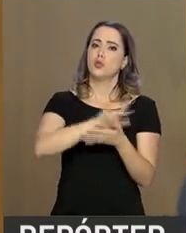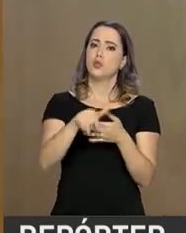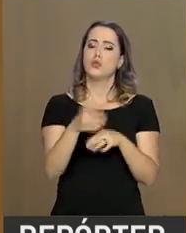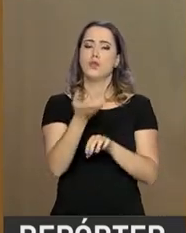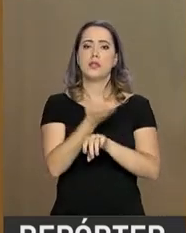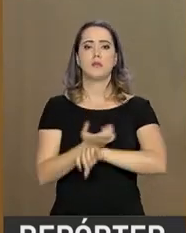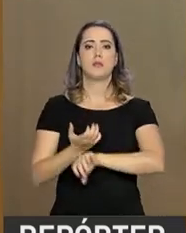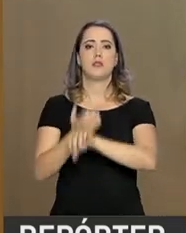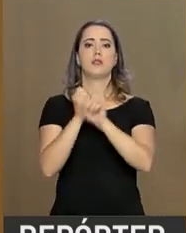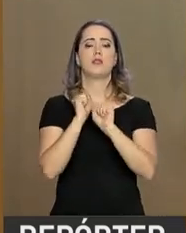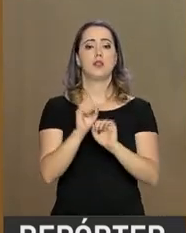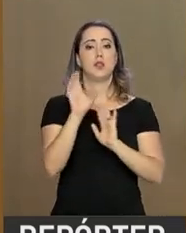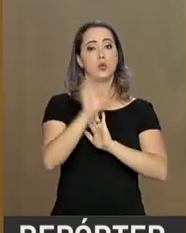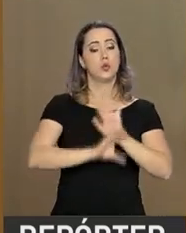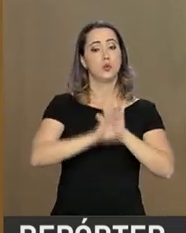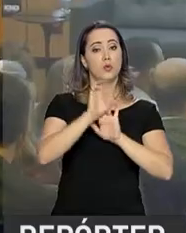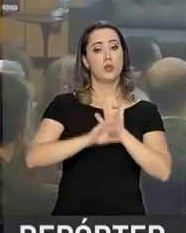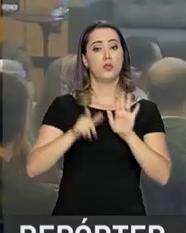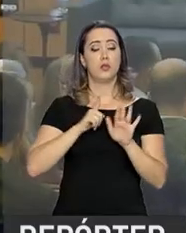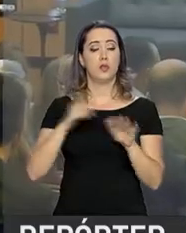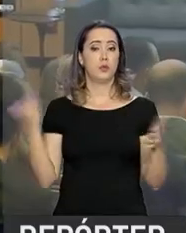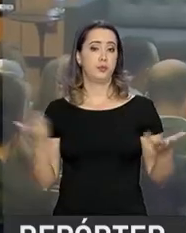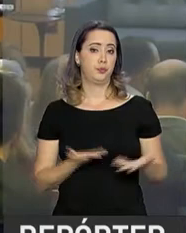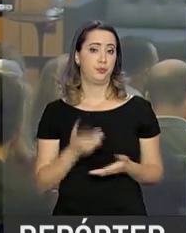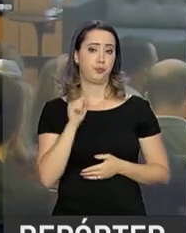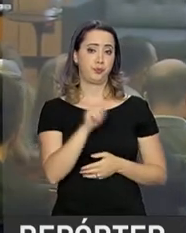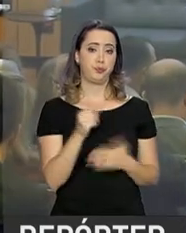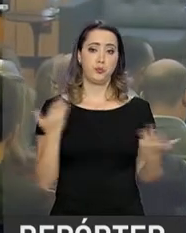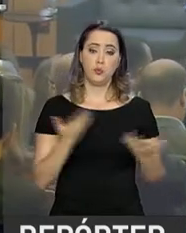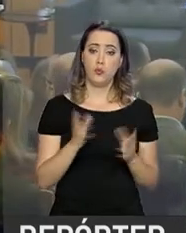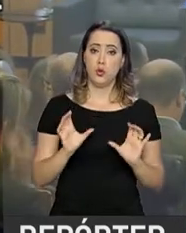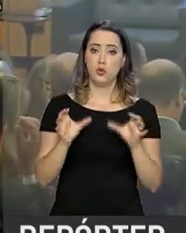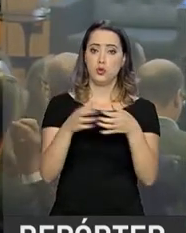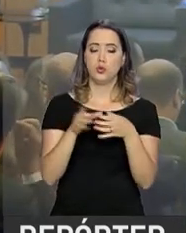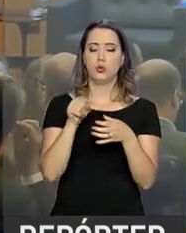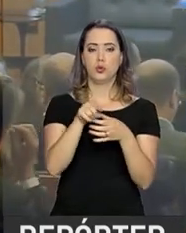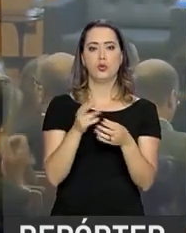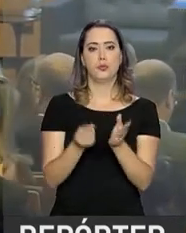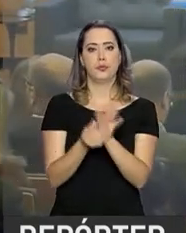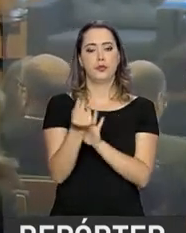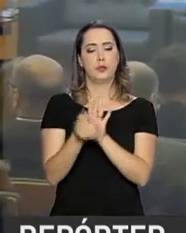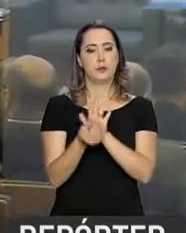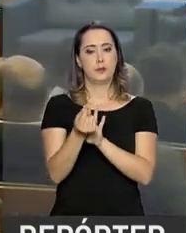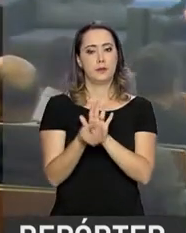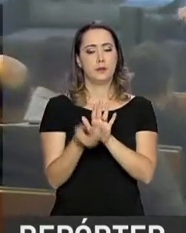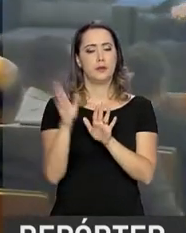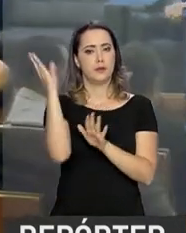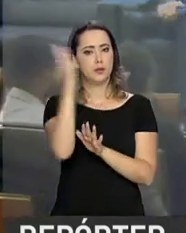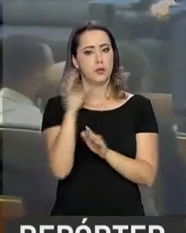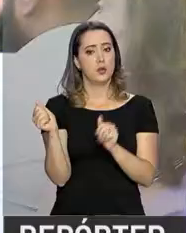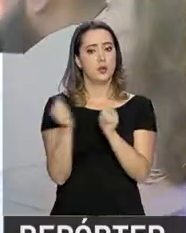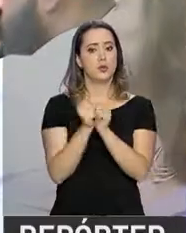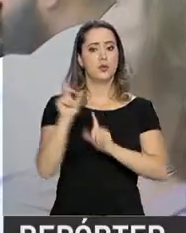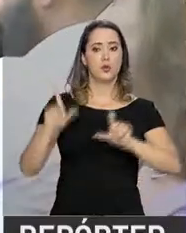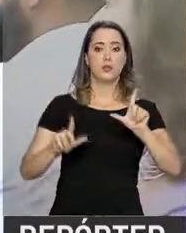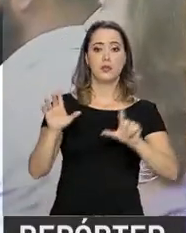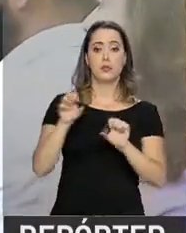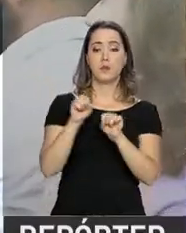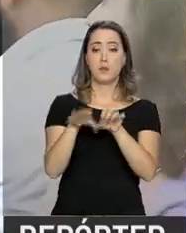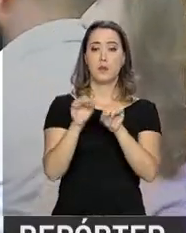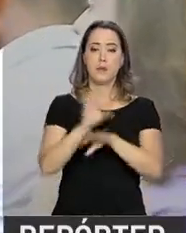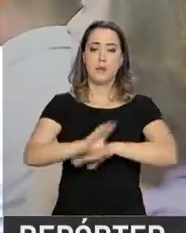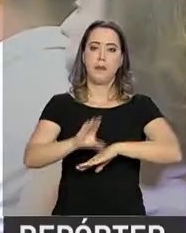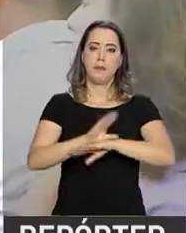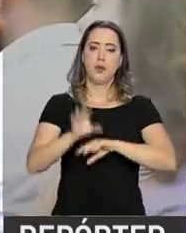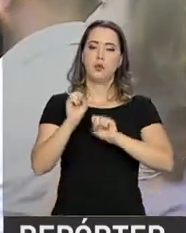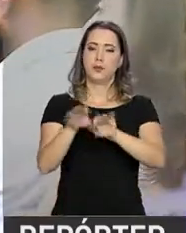da base curricular. A Associação de Educação Financeira do Brasil desenvolveu, em parceria com a TV Escola, um curso para